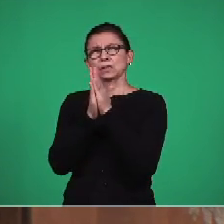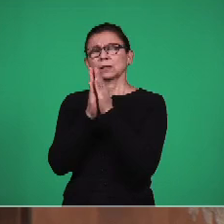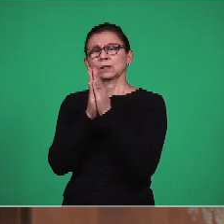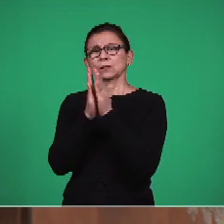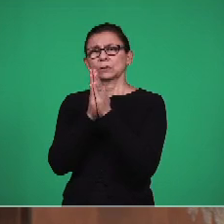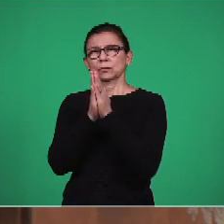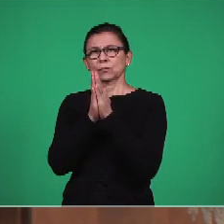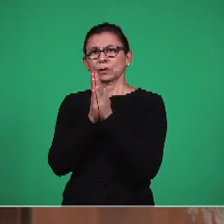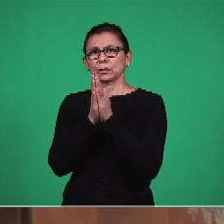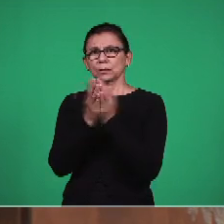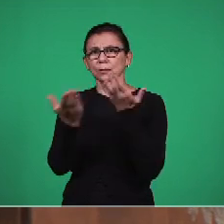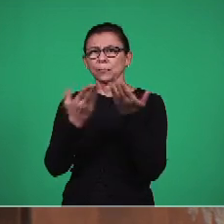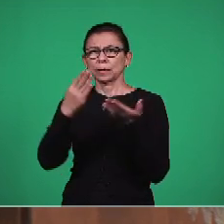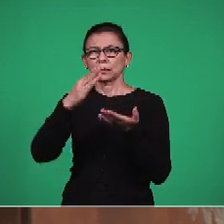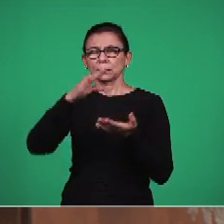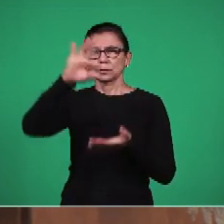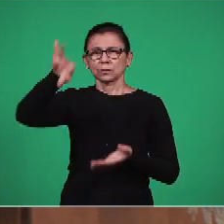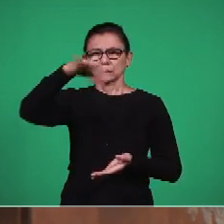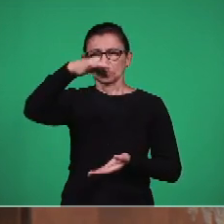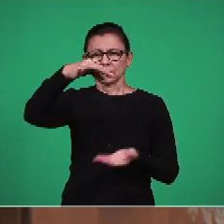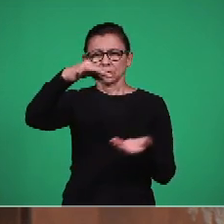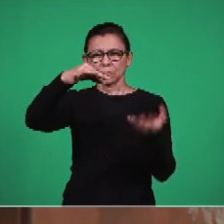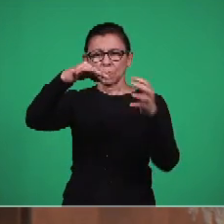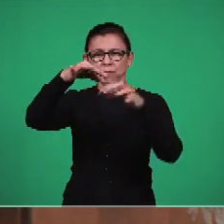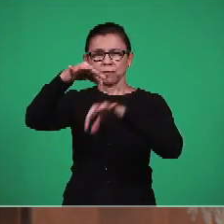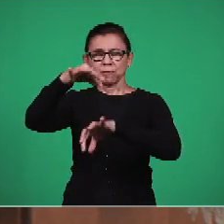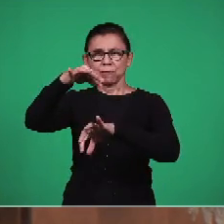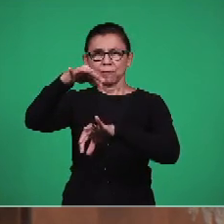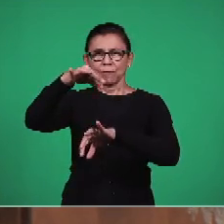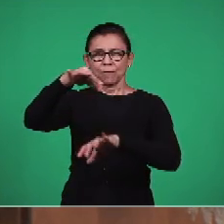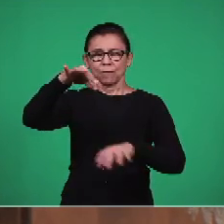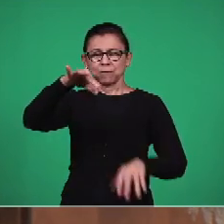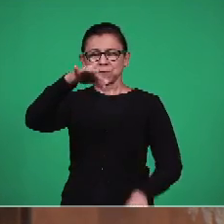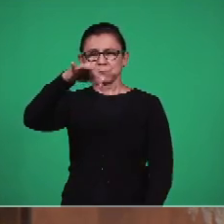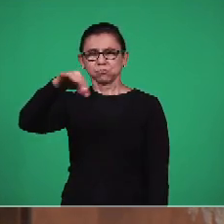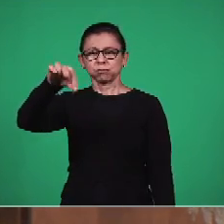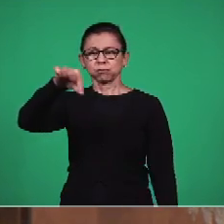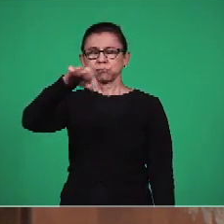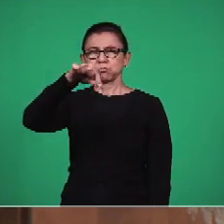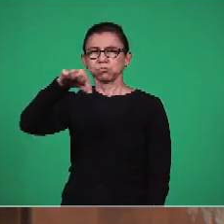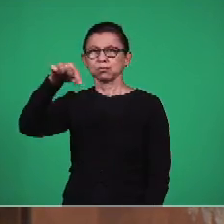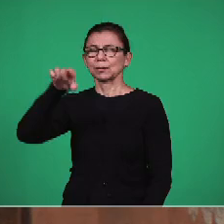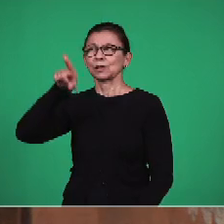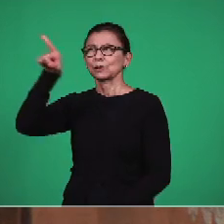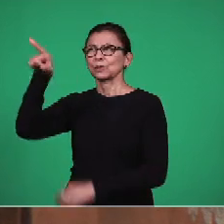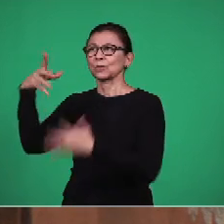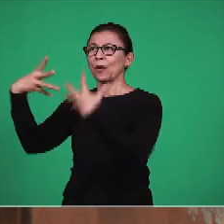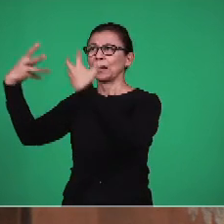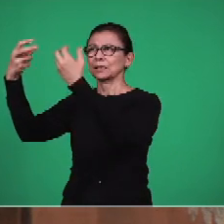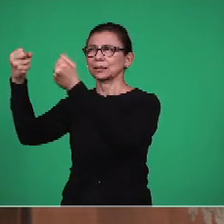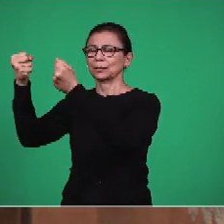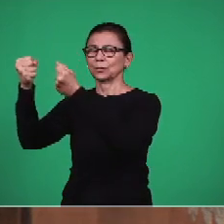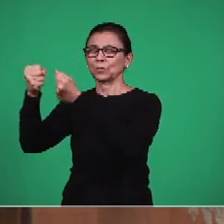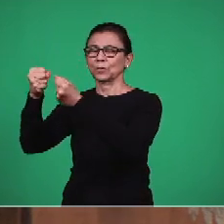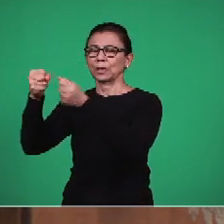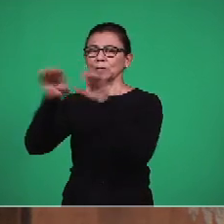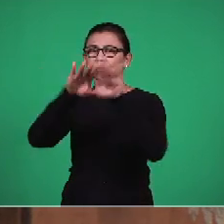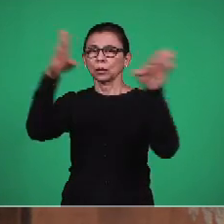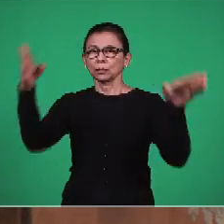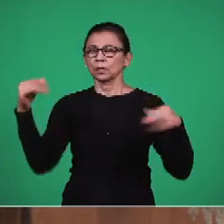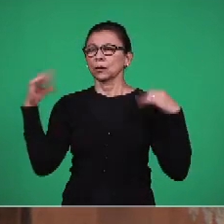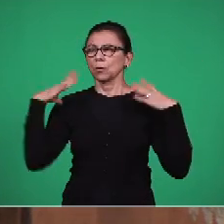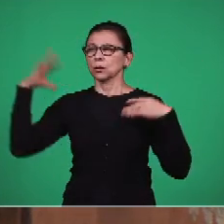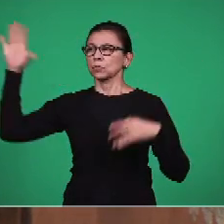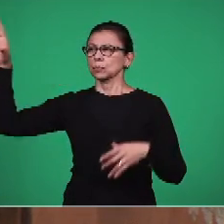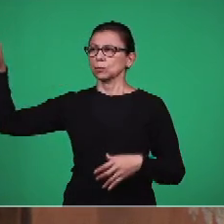incensário de orações, o que é que o anjo fez? Levou diante do altar. E a partir